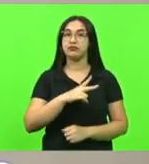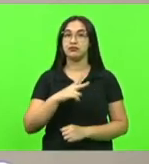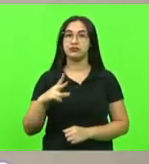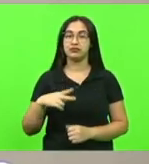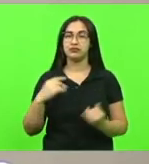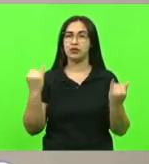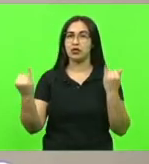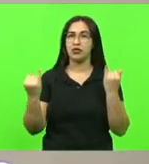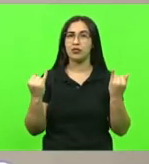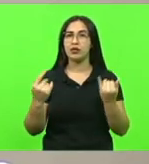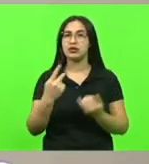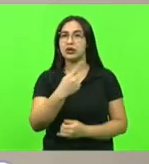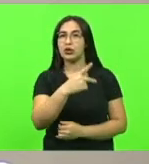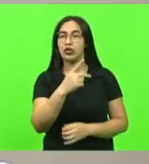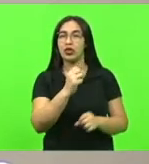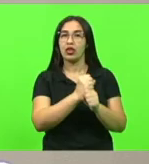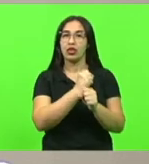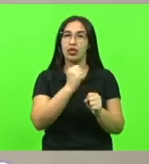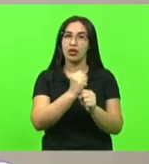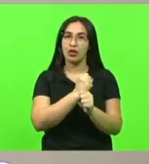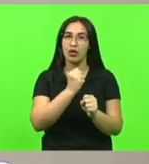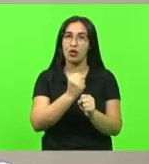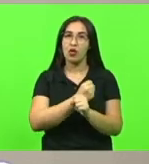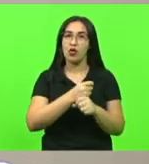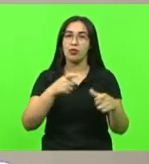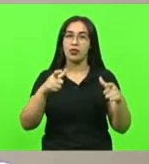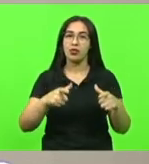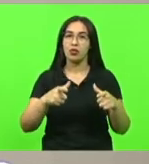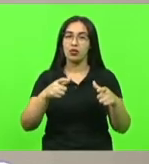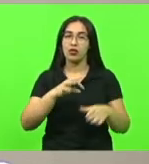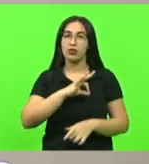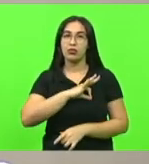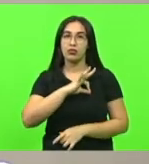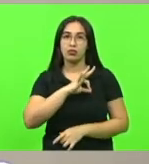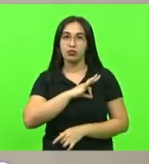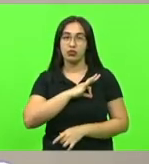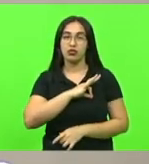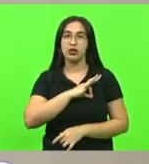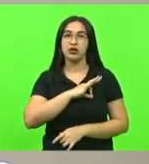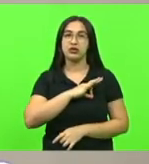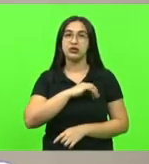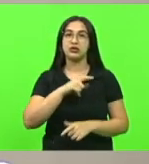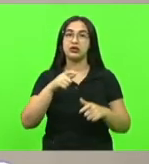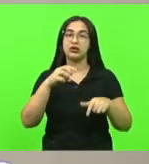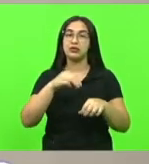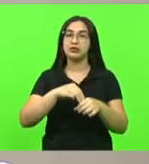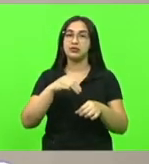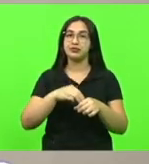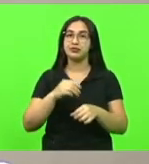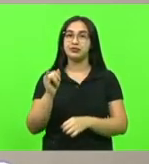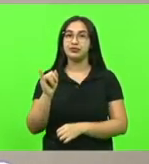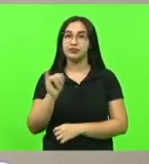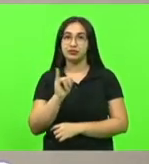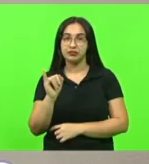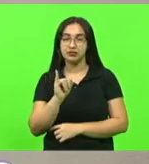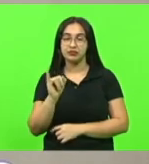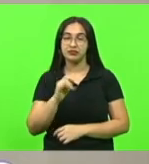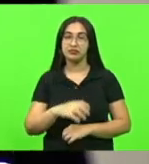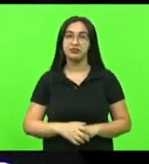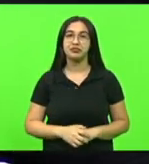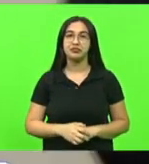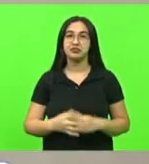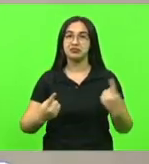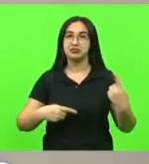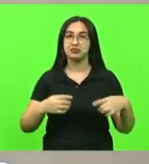da obra de unidade da Polícia Civil e IGP em Itajaí. Em discussão. Não havendo quem queira